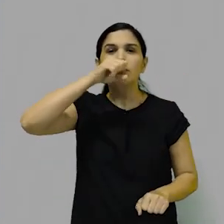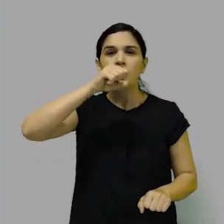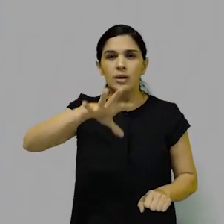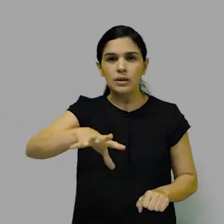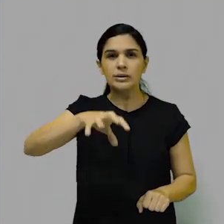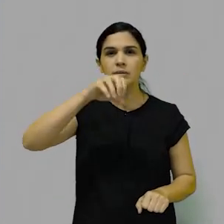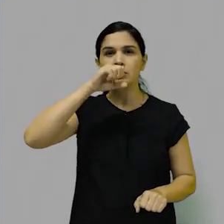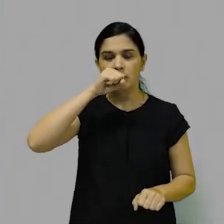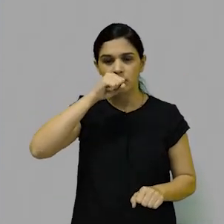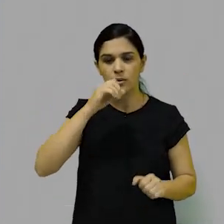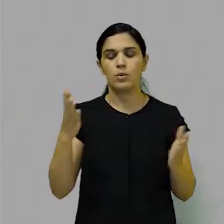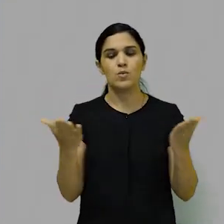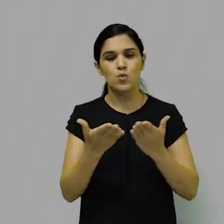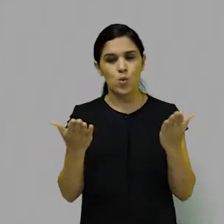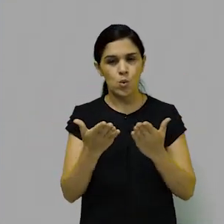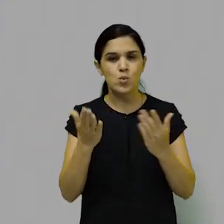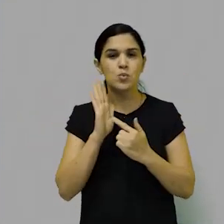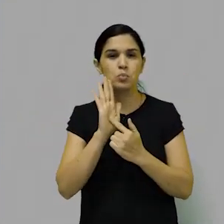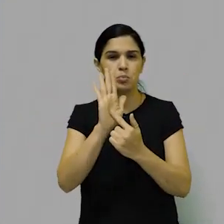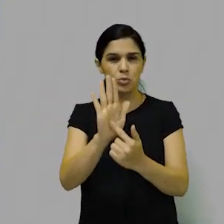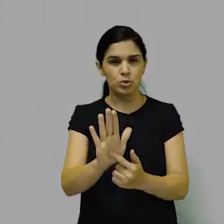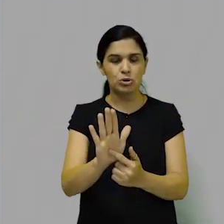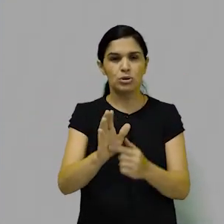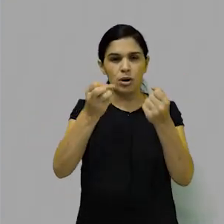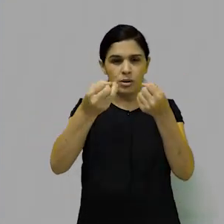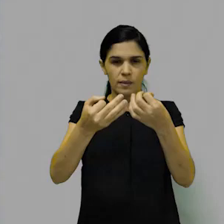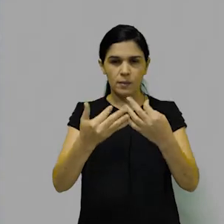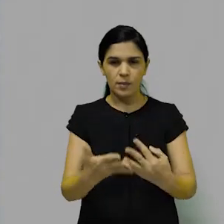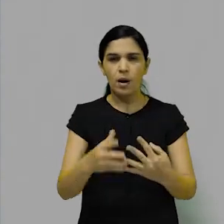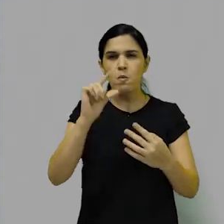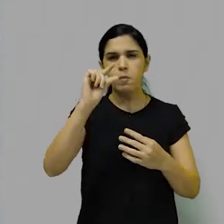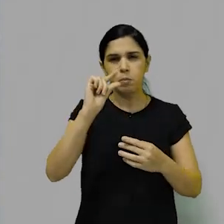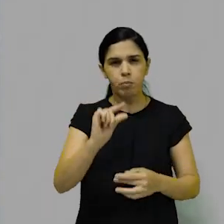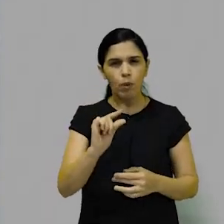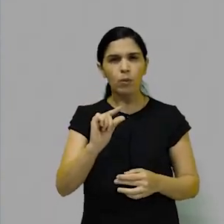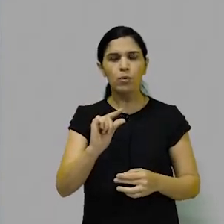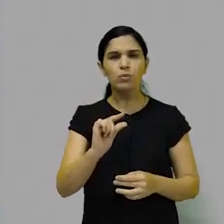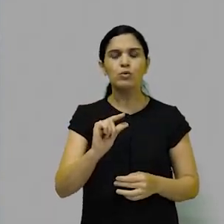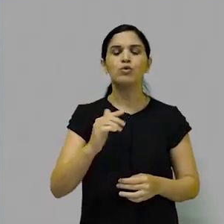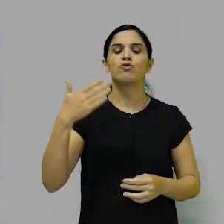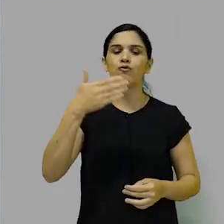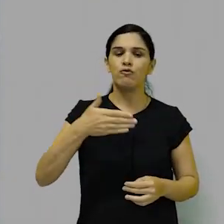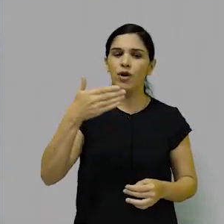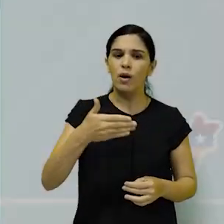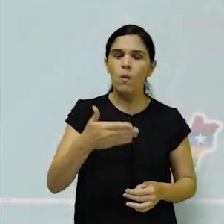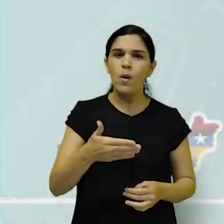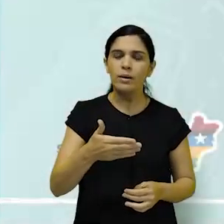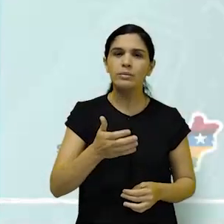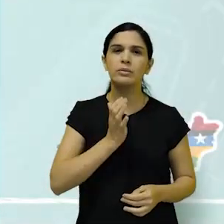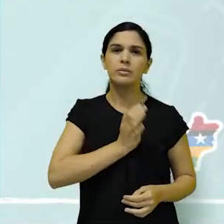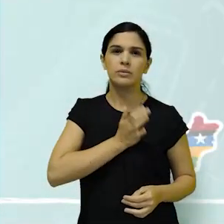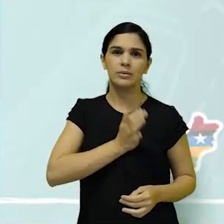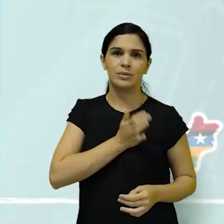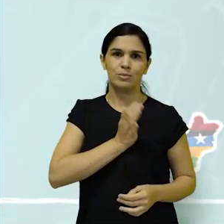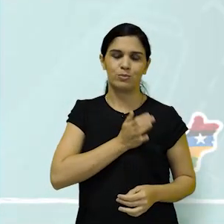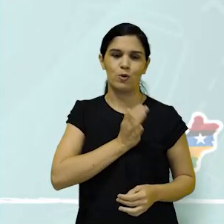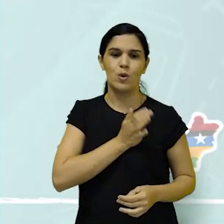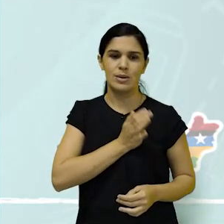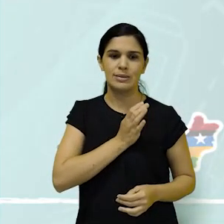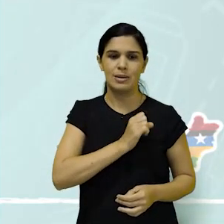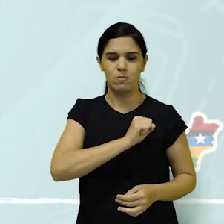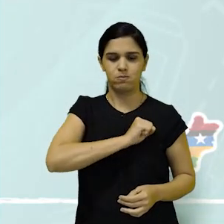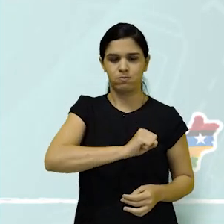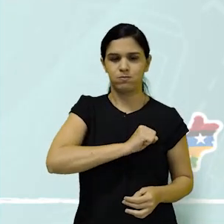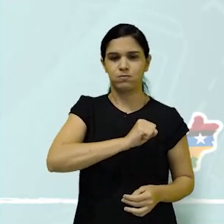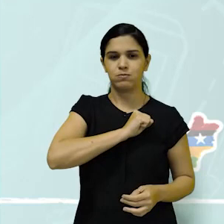pouquinho sobre a frequência cardíaca e zonas de treinamento, tá certo? Então, eu organizei a nossa aula da seguinte forma. Coloquei aqui o